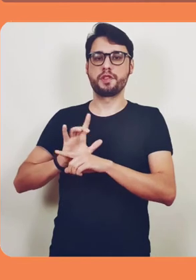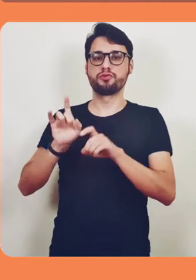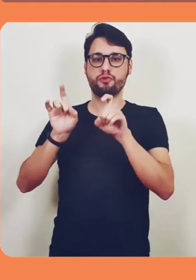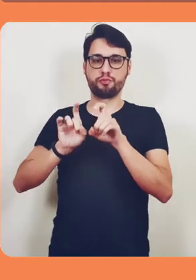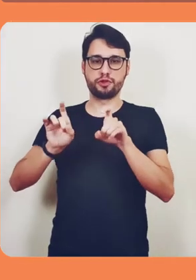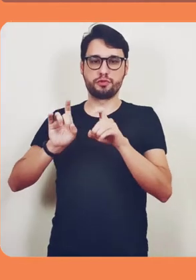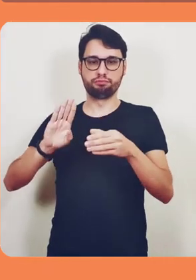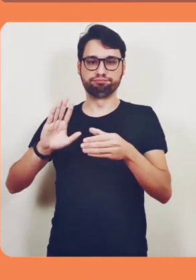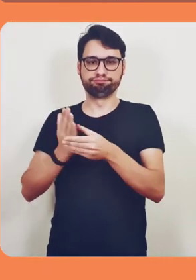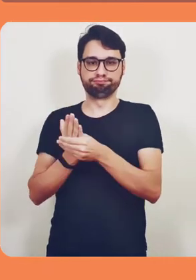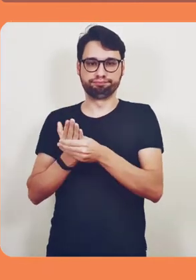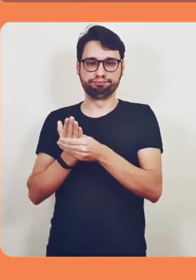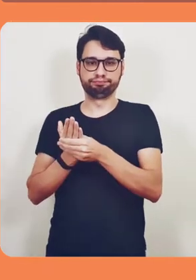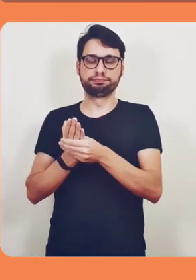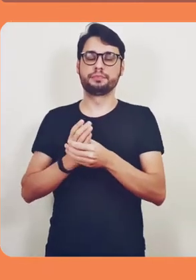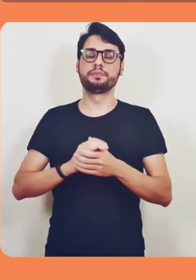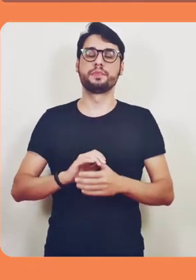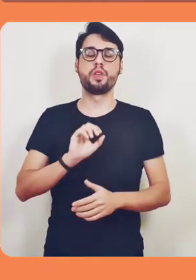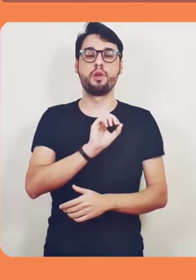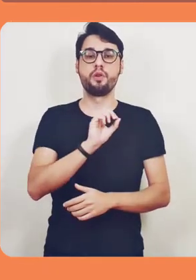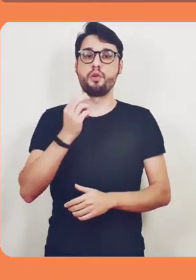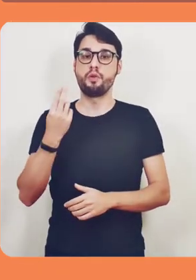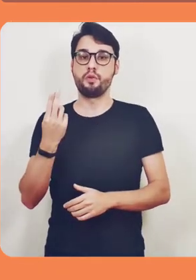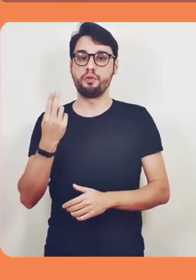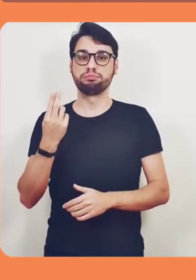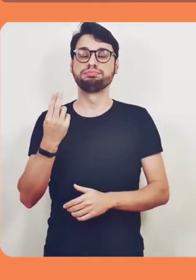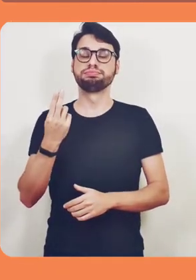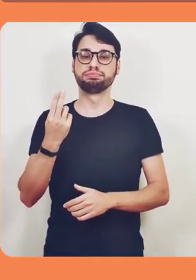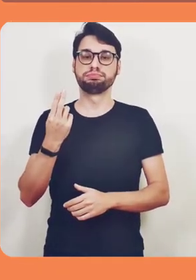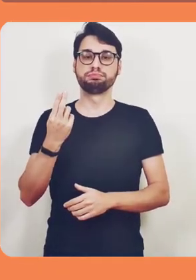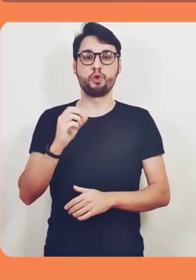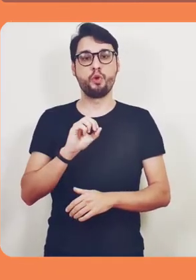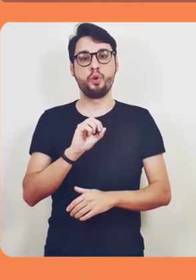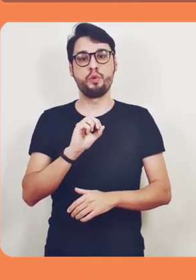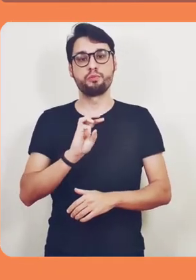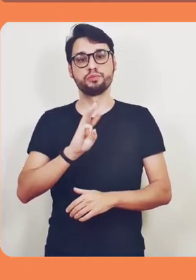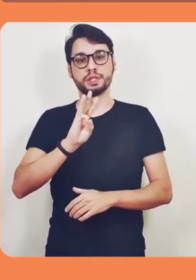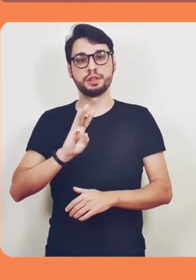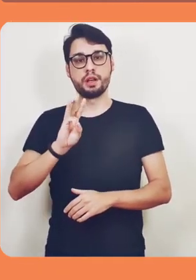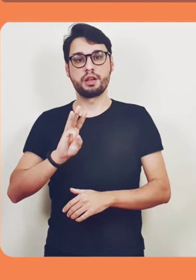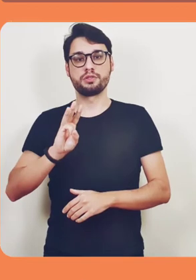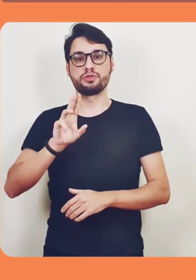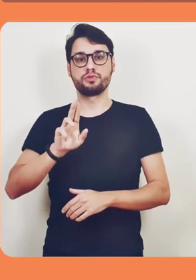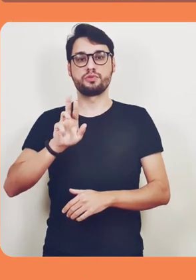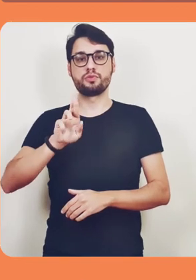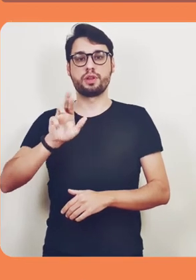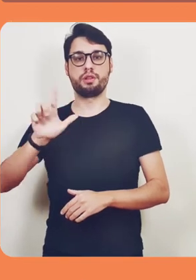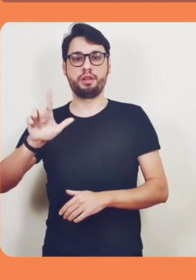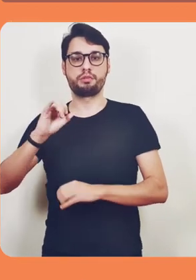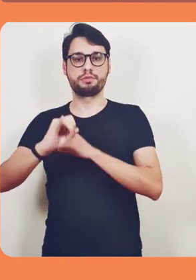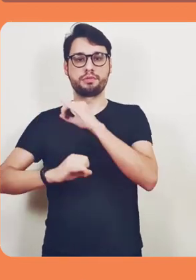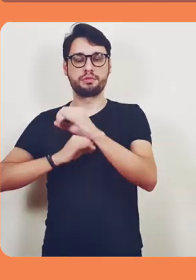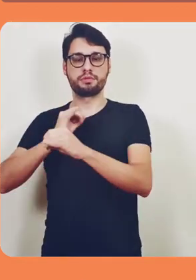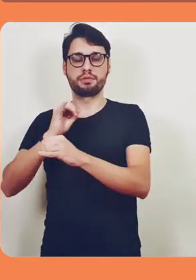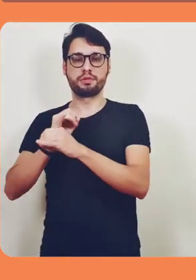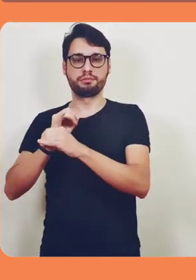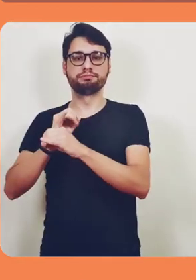se você tem as opções a opção de incluir um vídeo a partir do seu computador